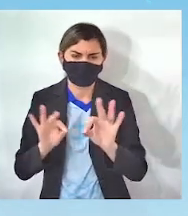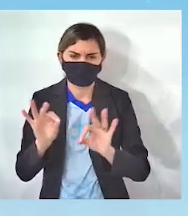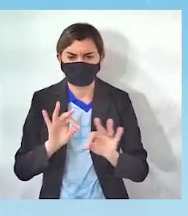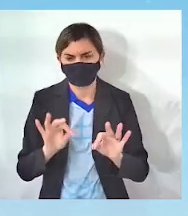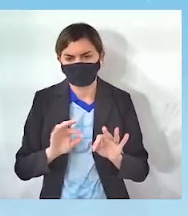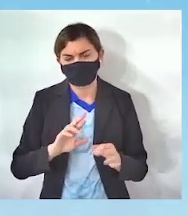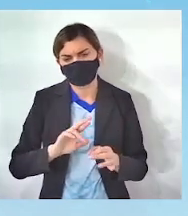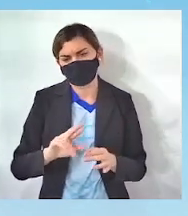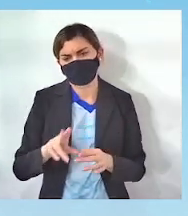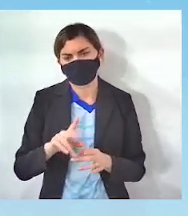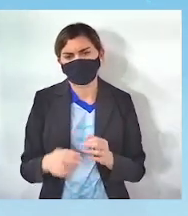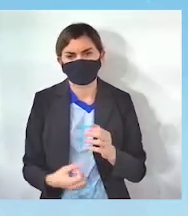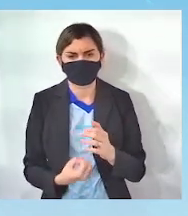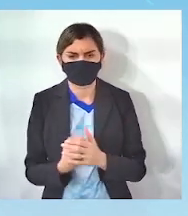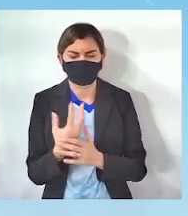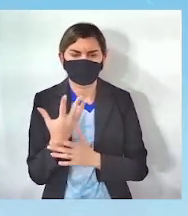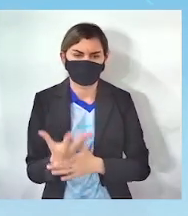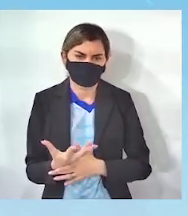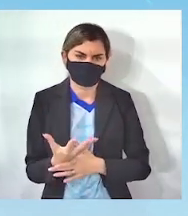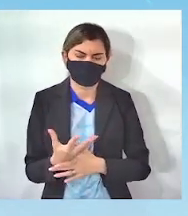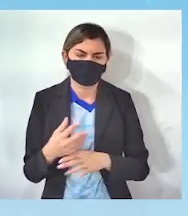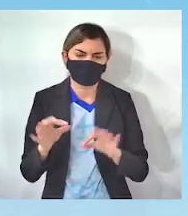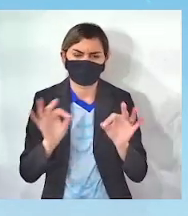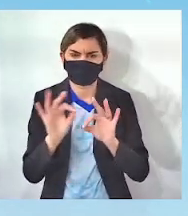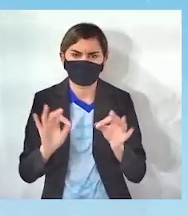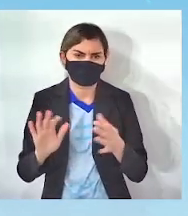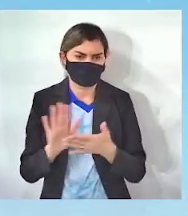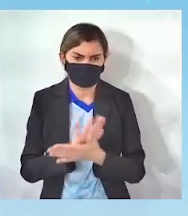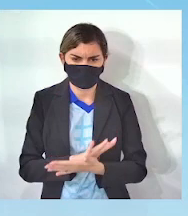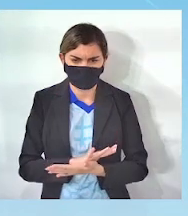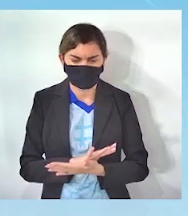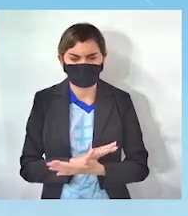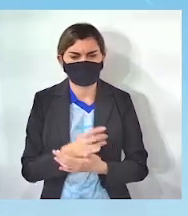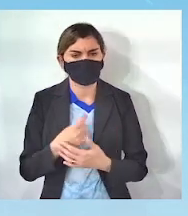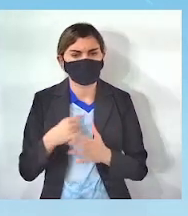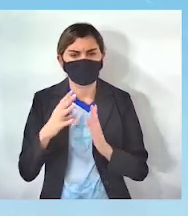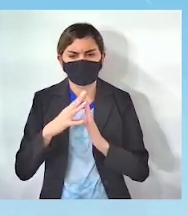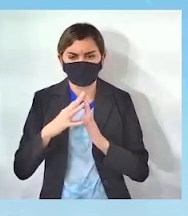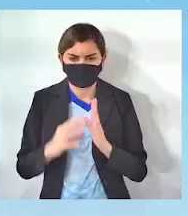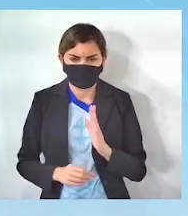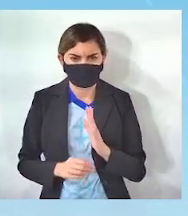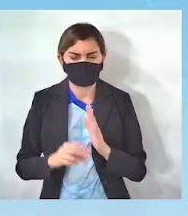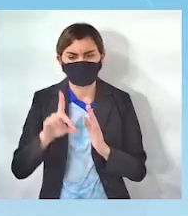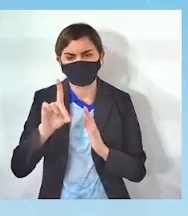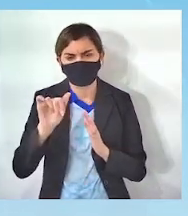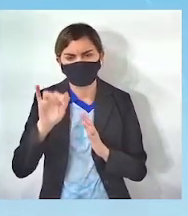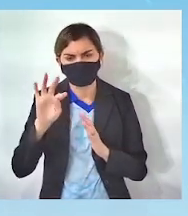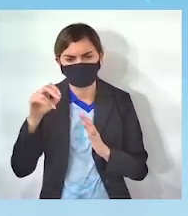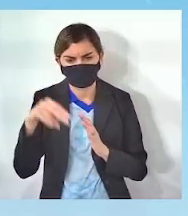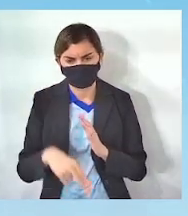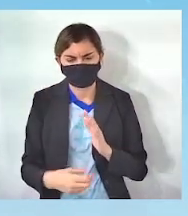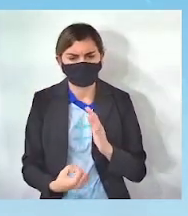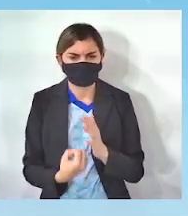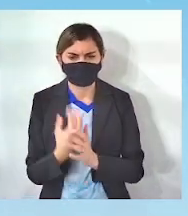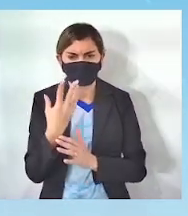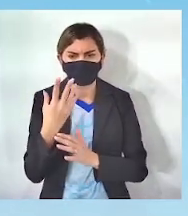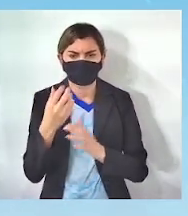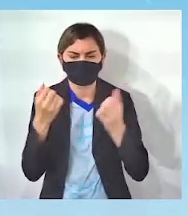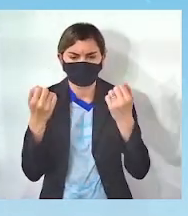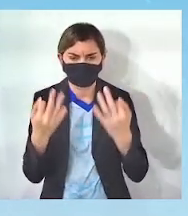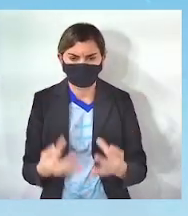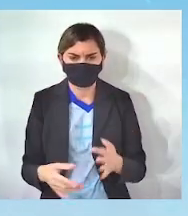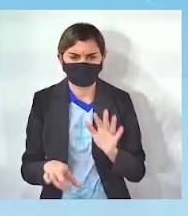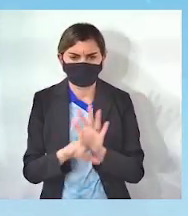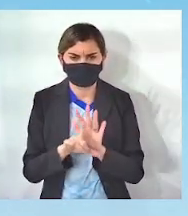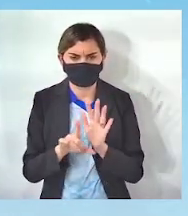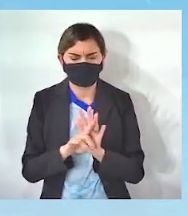ela não é criada nem destruída. Então, o modelo de Dalton surge para explicar como essas leis